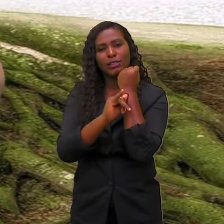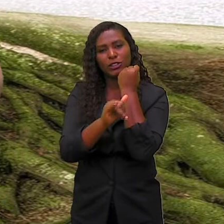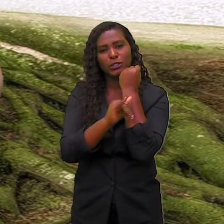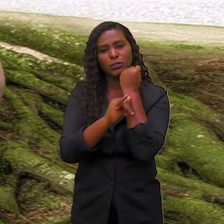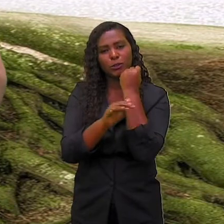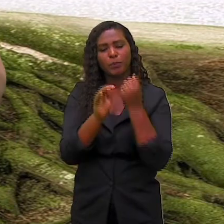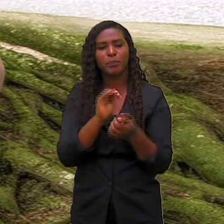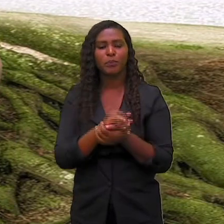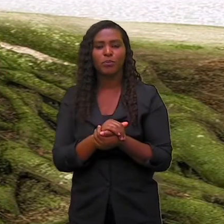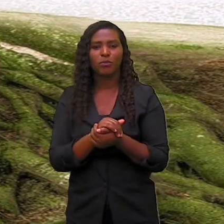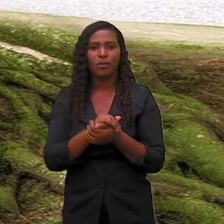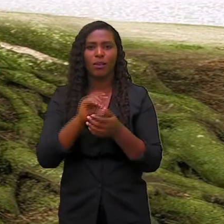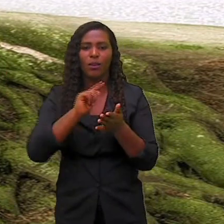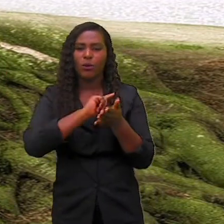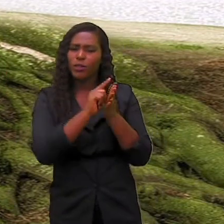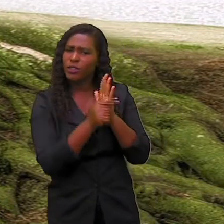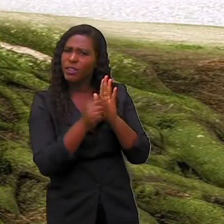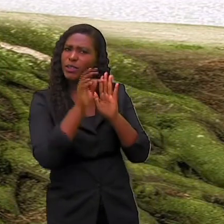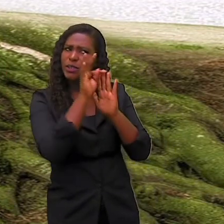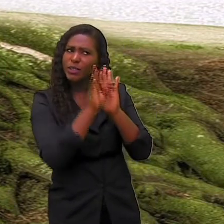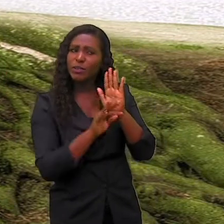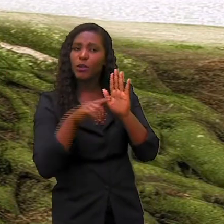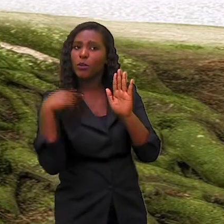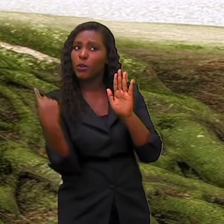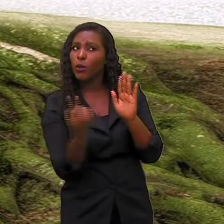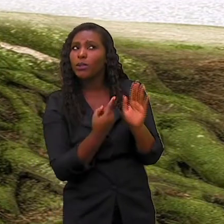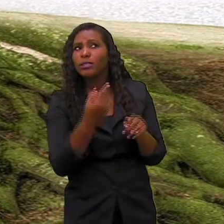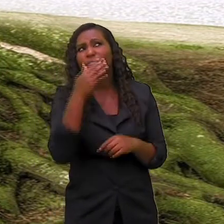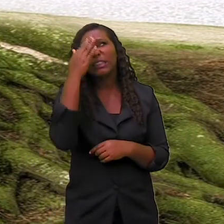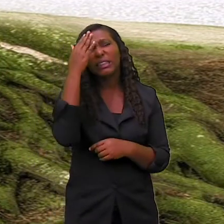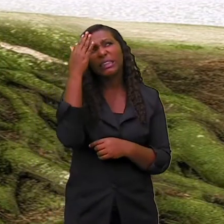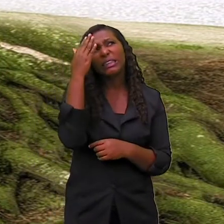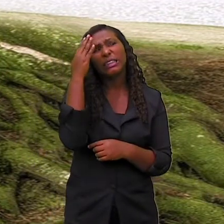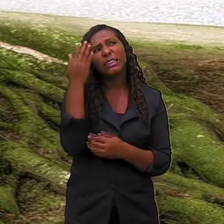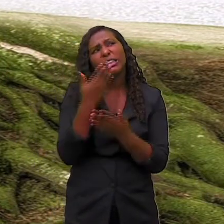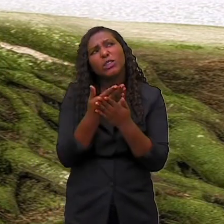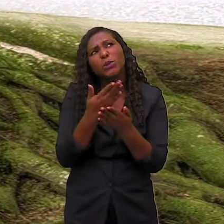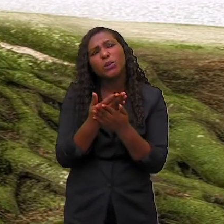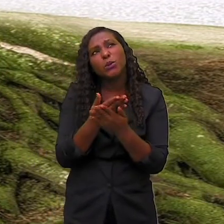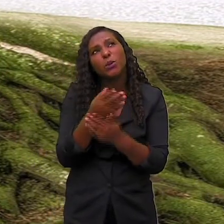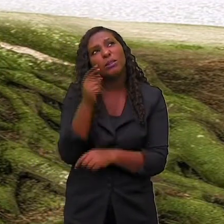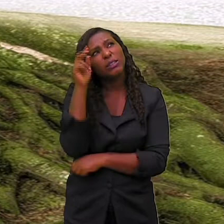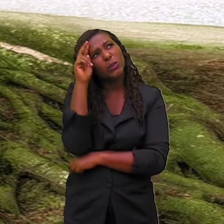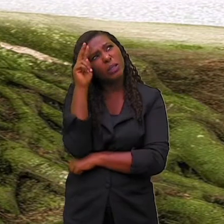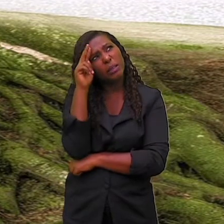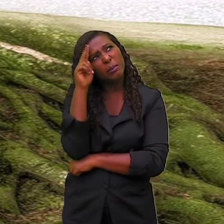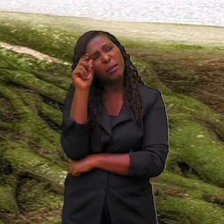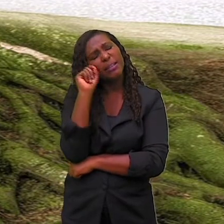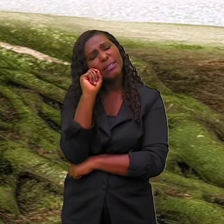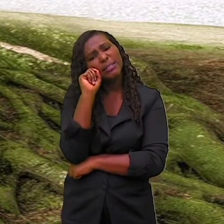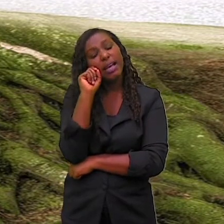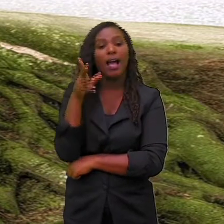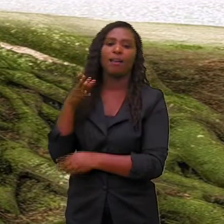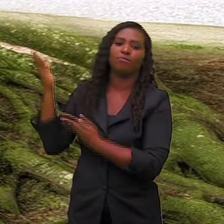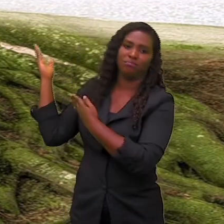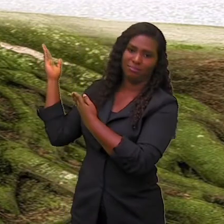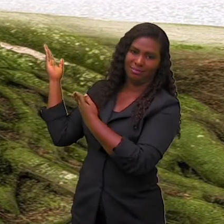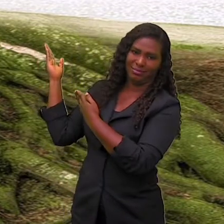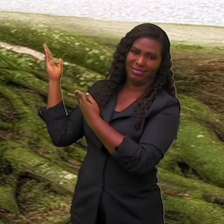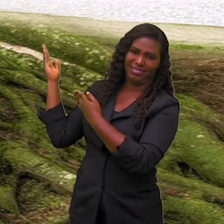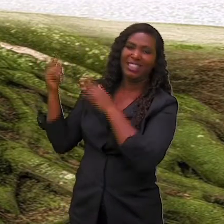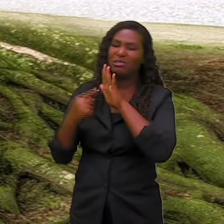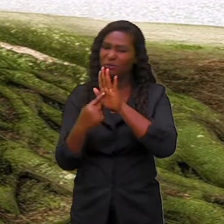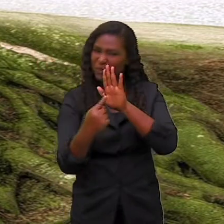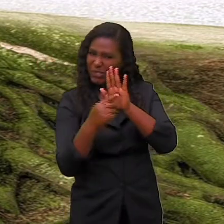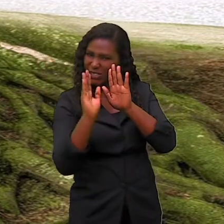Um gênero textual que nós estudamos esse ano, deixa eu lembrar, meu Deus, o conto tá aqui, apareceu aqui na tela, que eu não tinha visto, né?